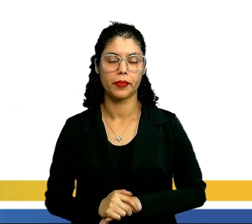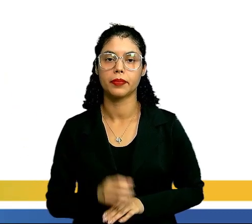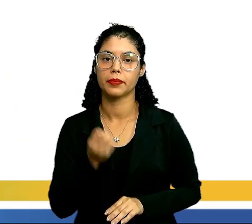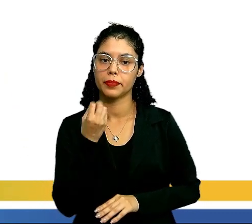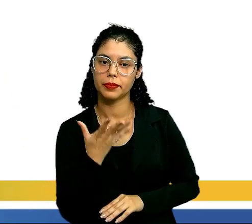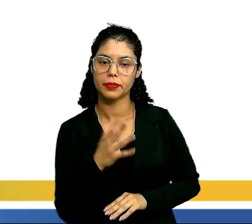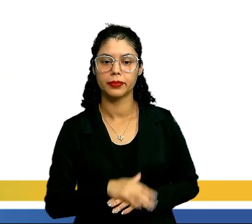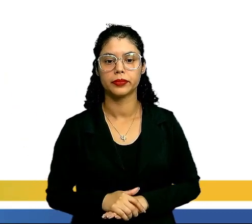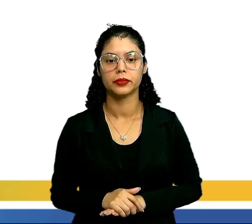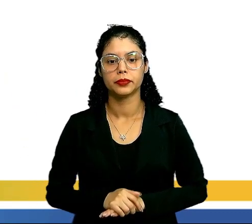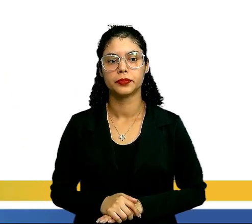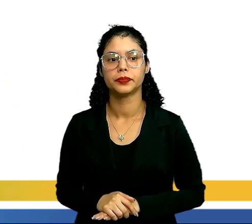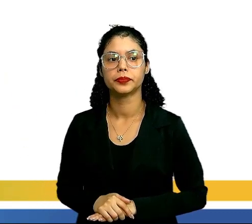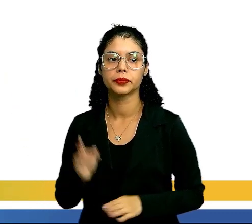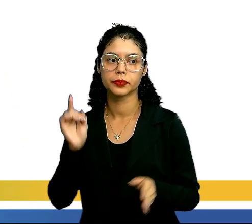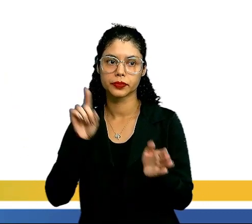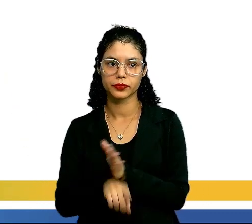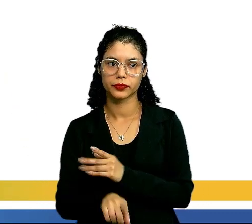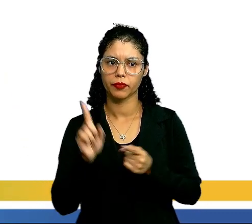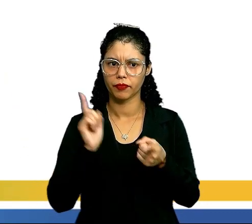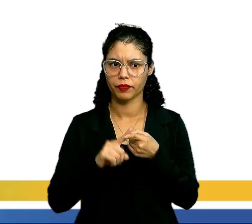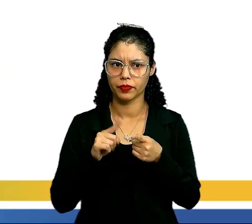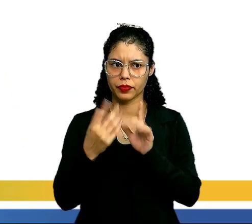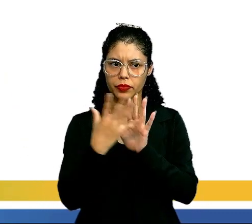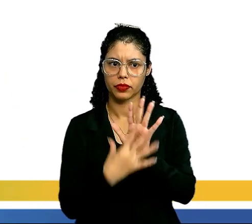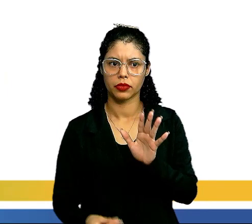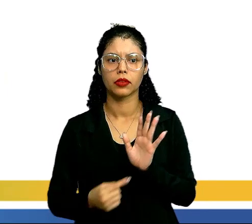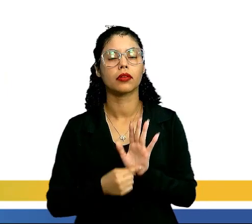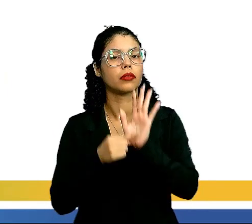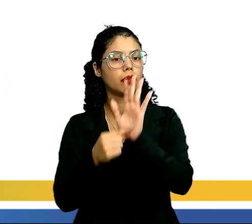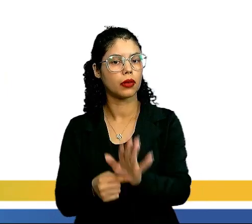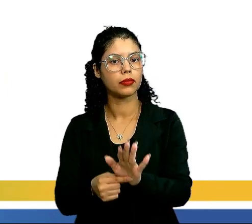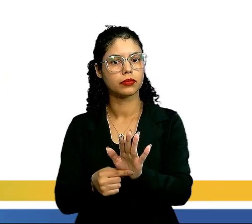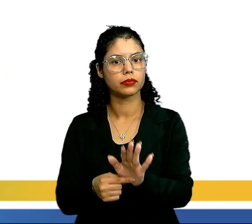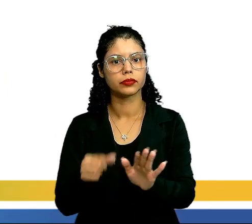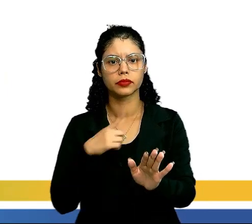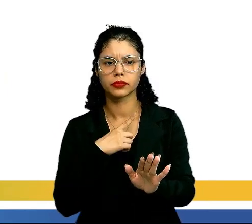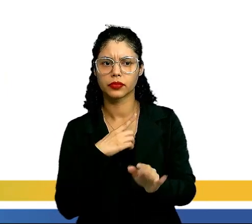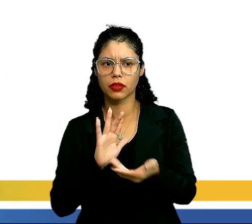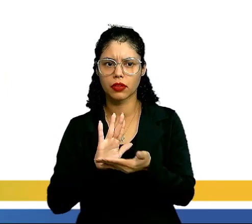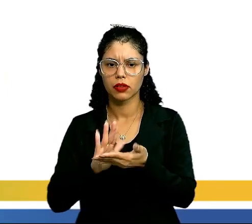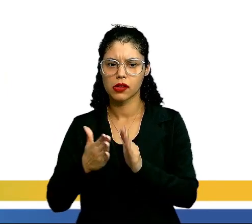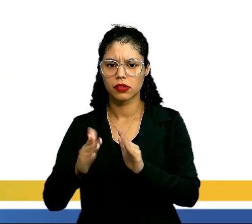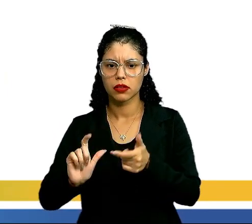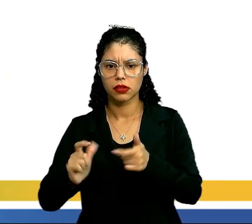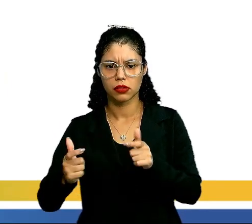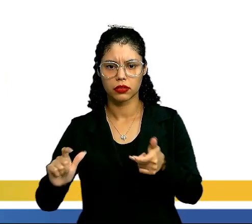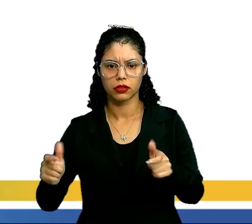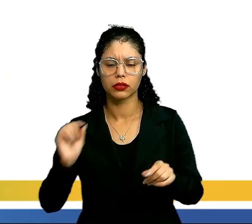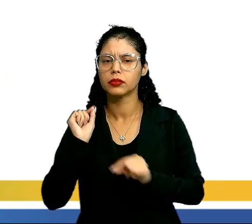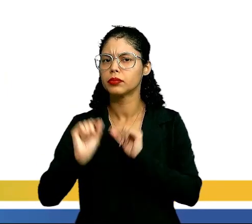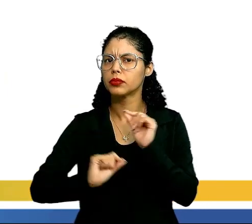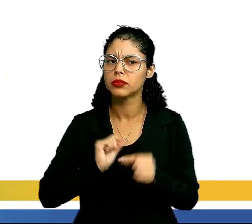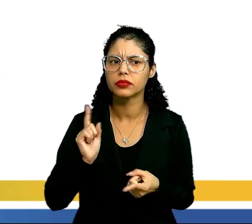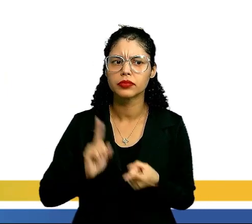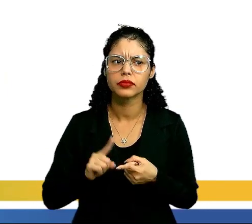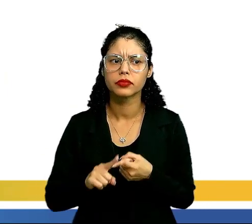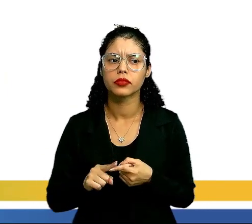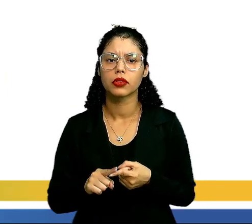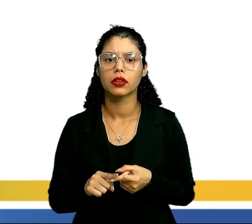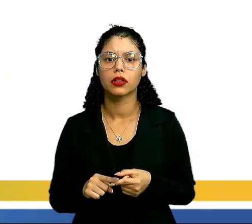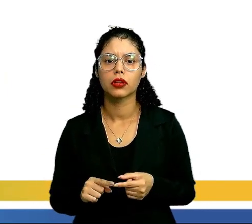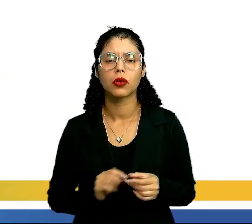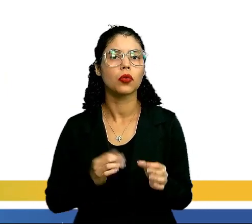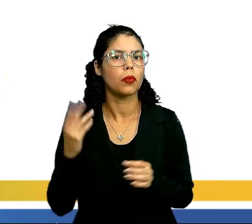Bom, mas a pergunta, por que as projeções cartográficas, elas trazem deformações, professora? Por que elas não